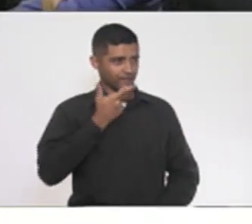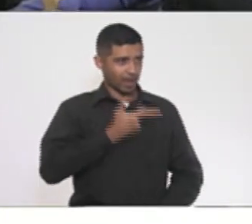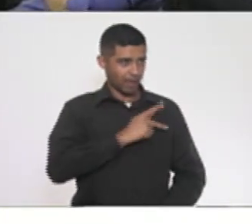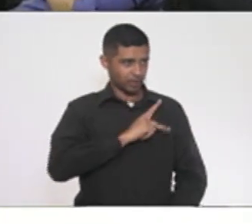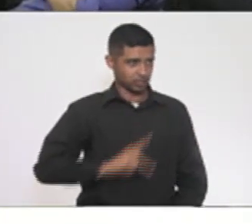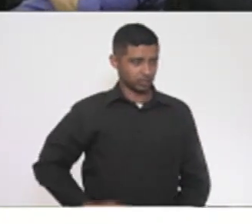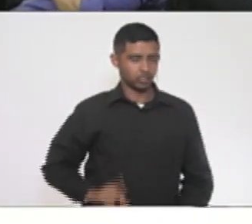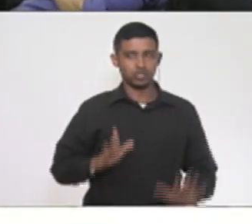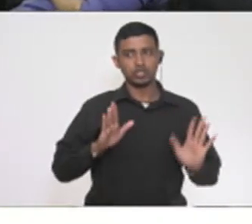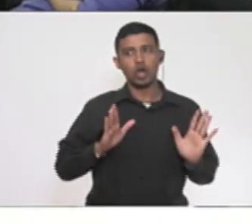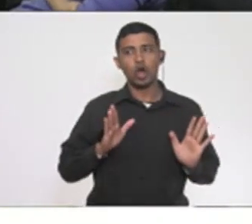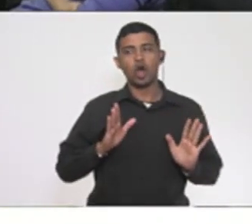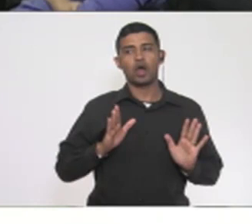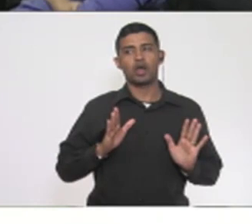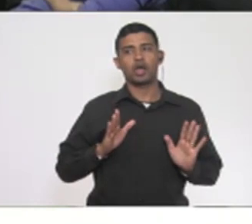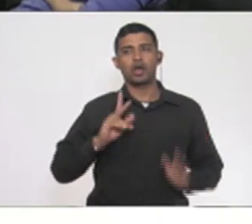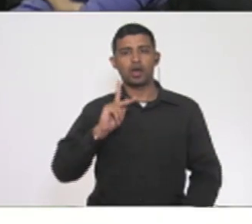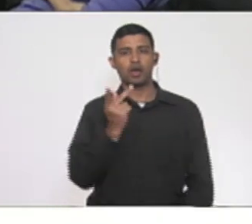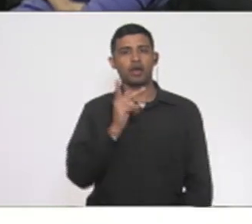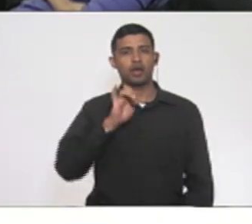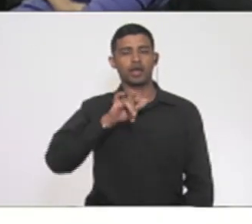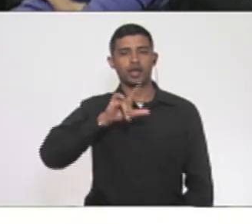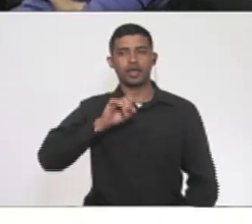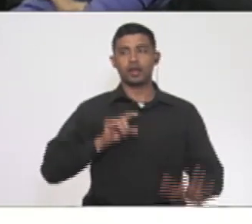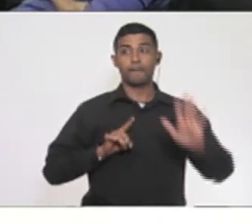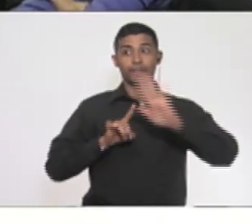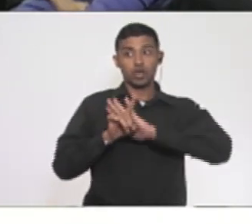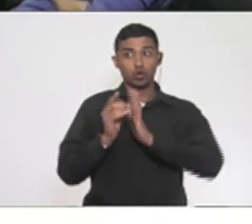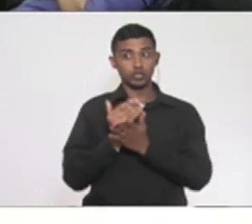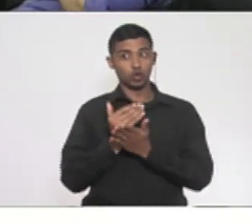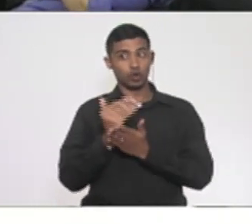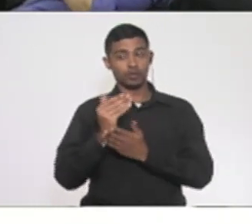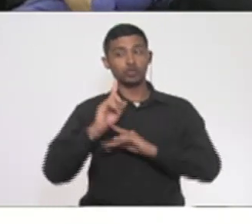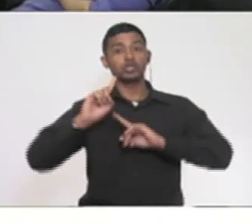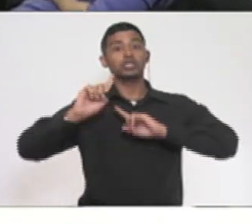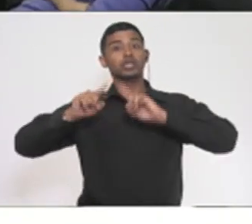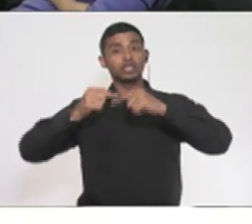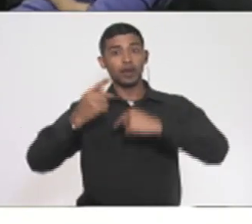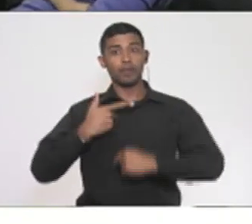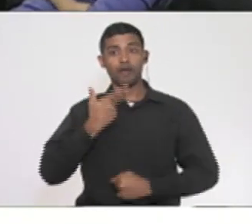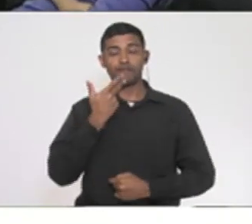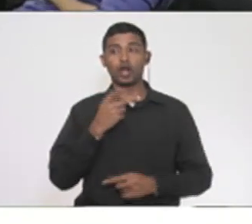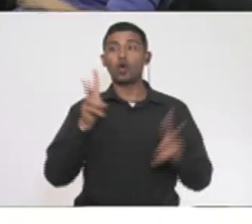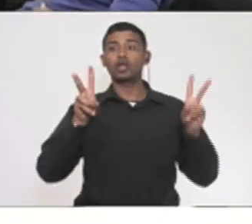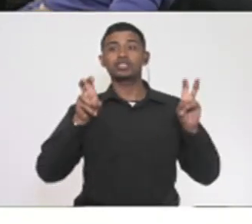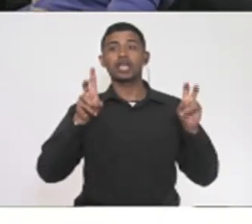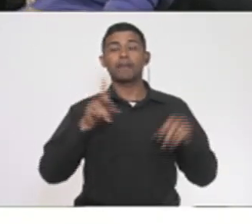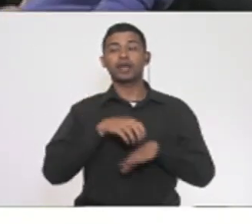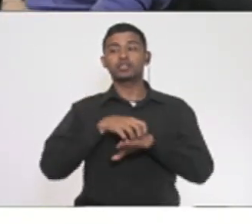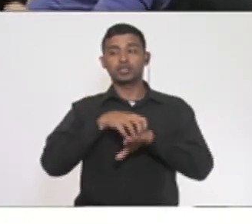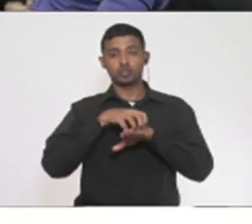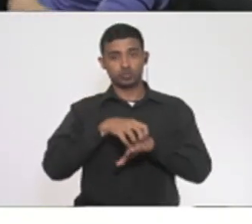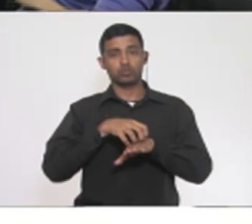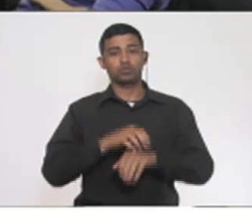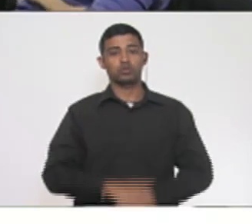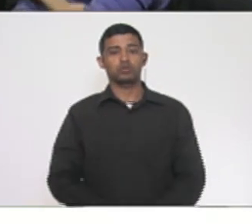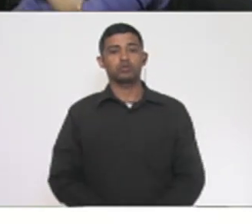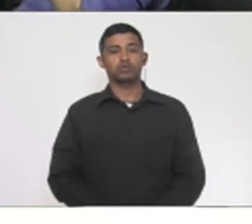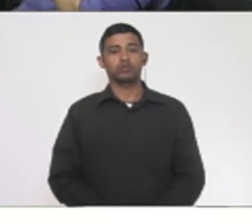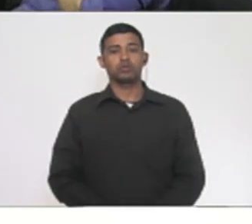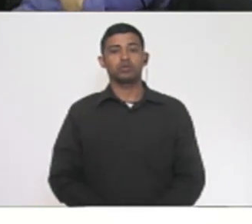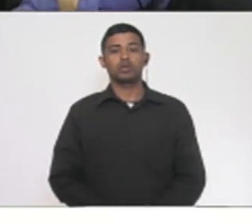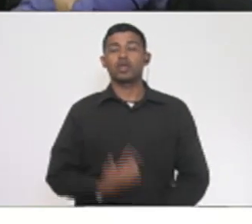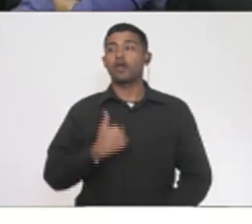Hélio, eu acho que a pergunta que desencadeou e depois a gente partiu para a questão do transporte foi quando eu aventei a questão